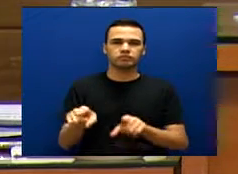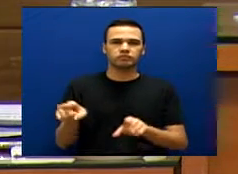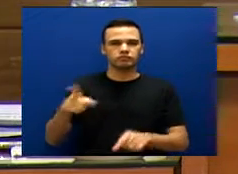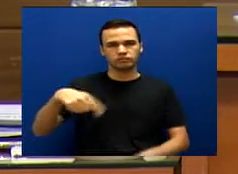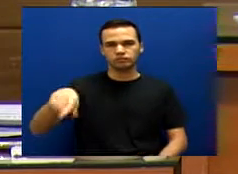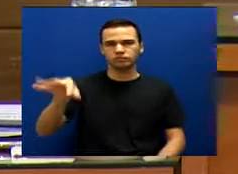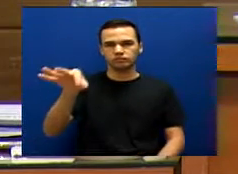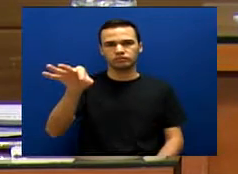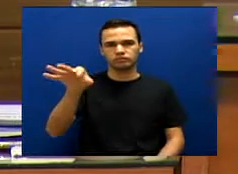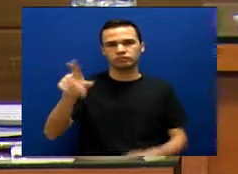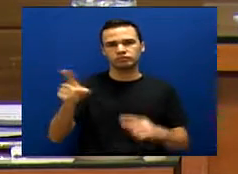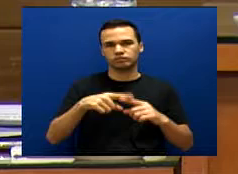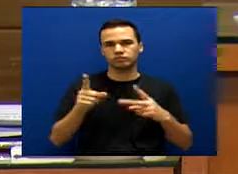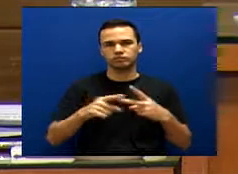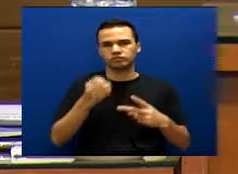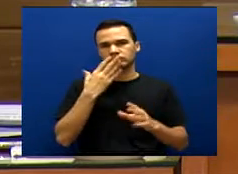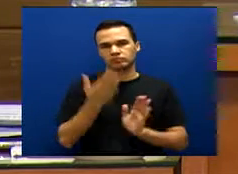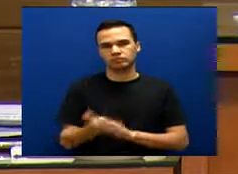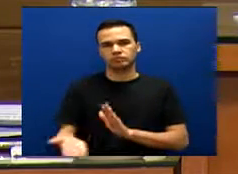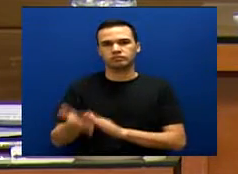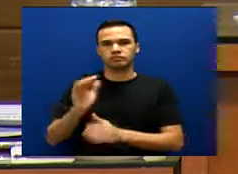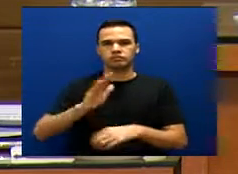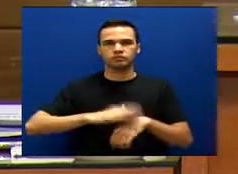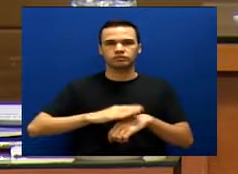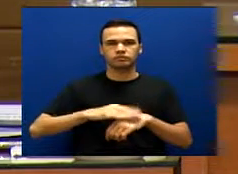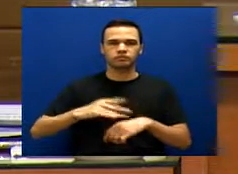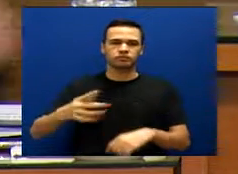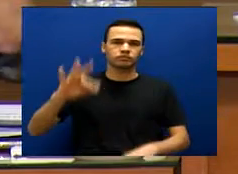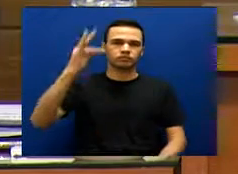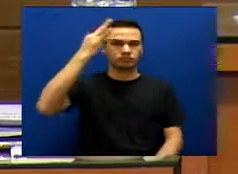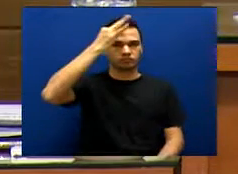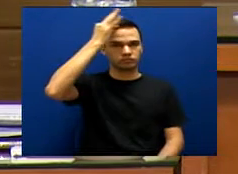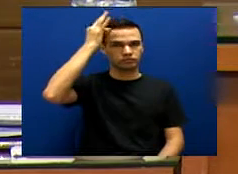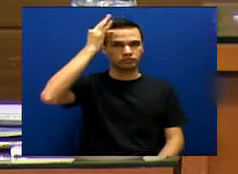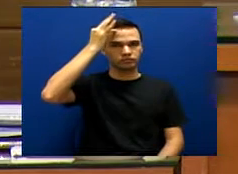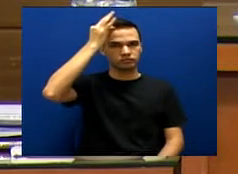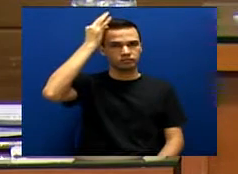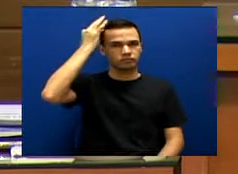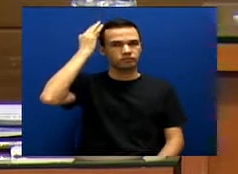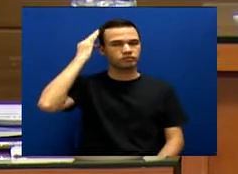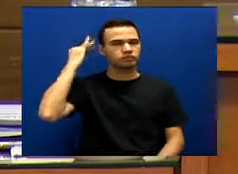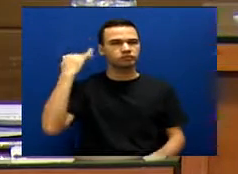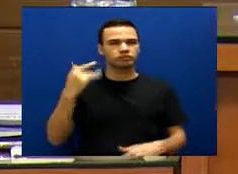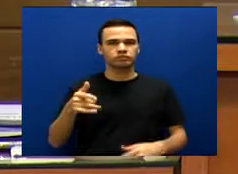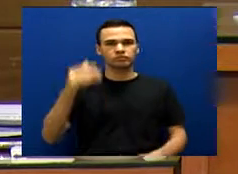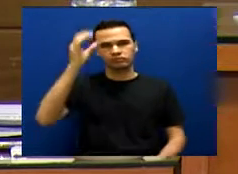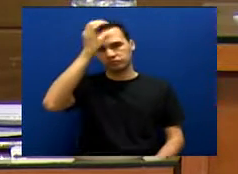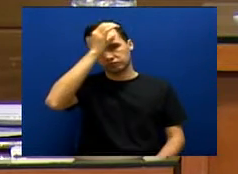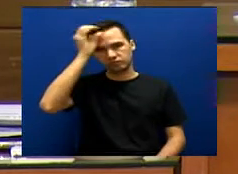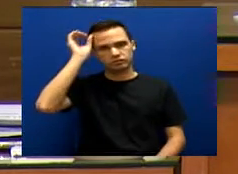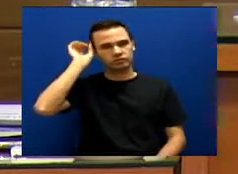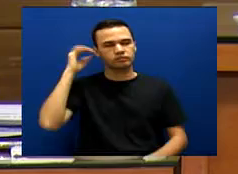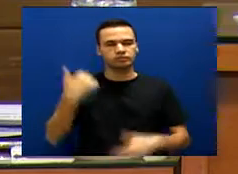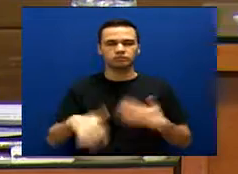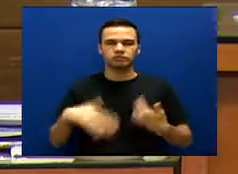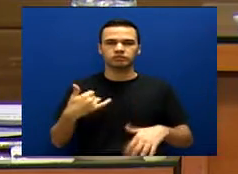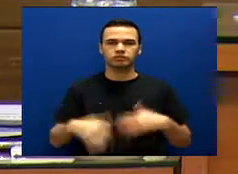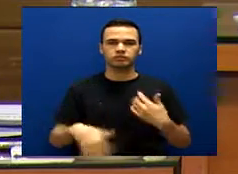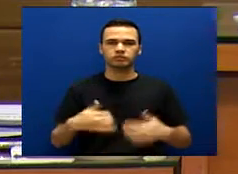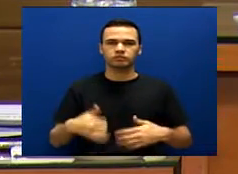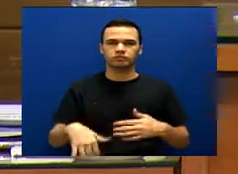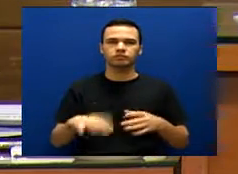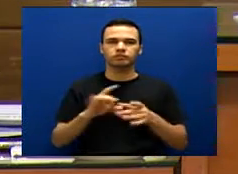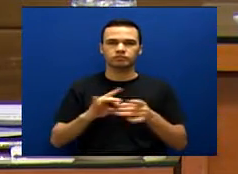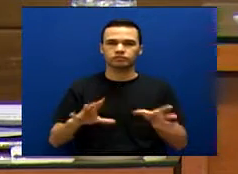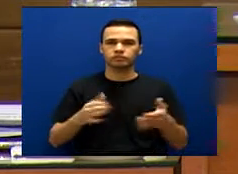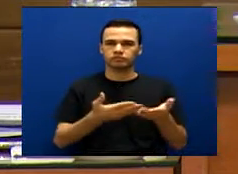Keila Vasconcelos, votos do vereador Fausto Pérez. Senhor presidente, a vereadora Cíntia tem voto verbal ali. Só abrir